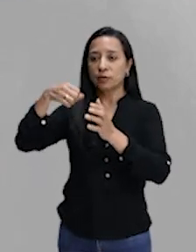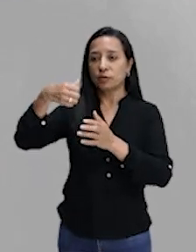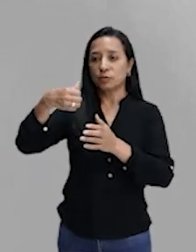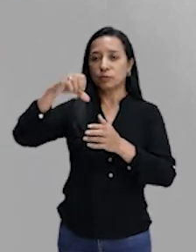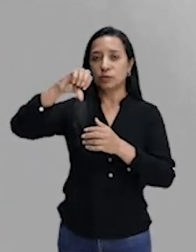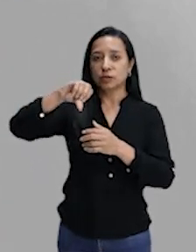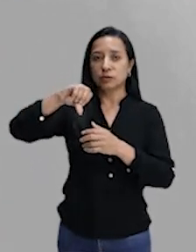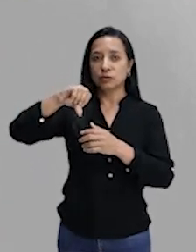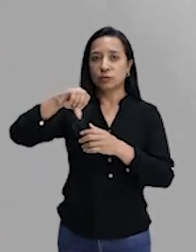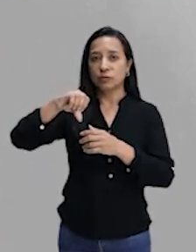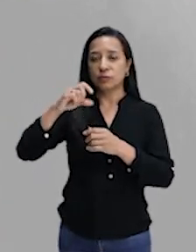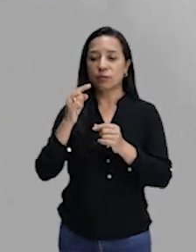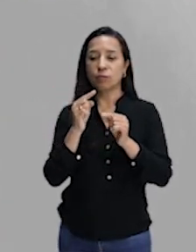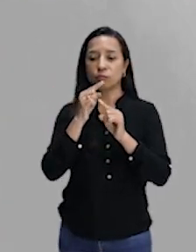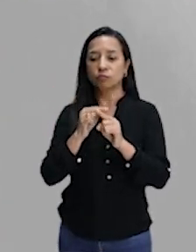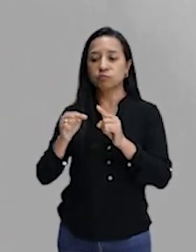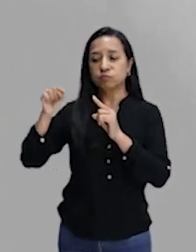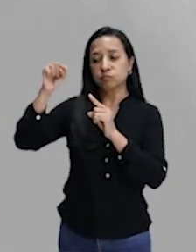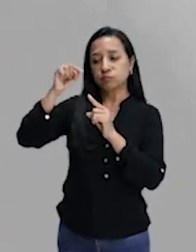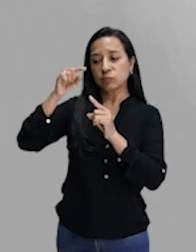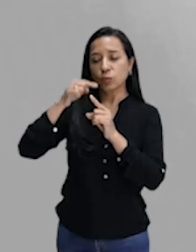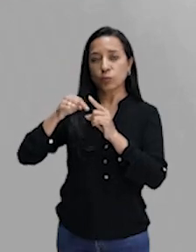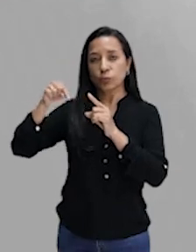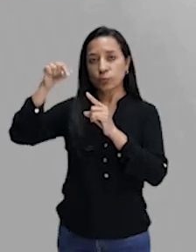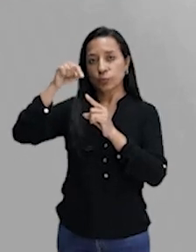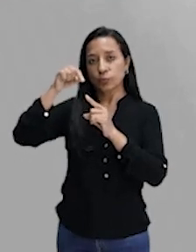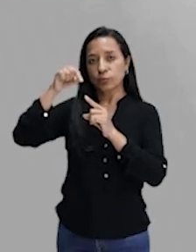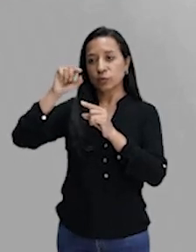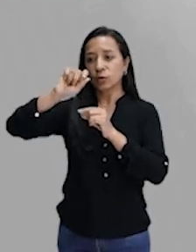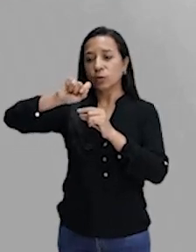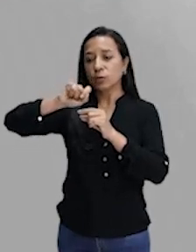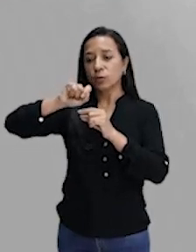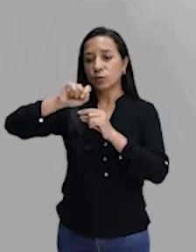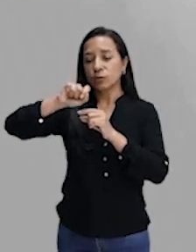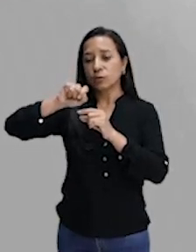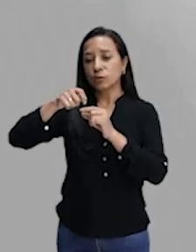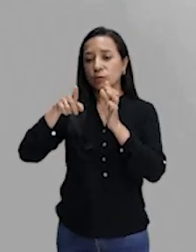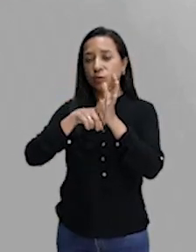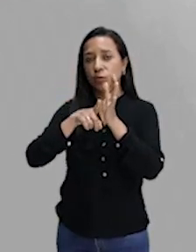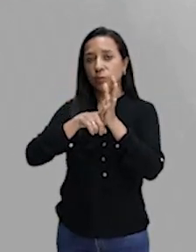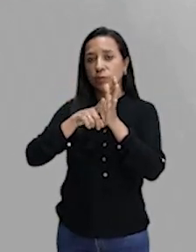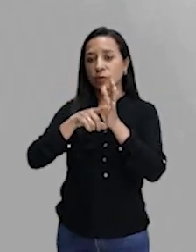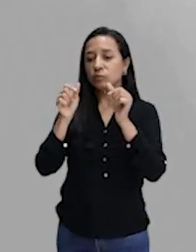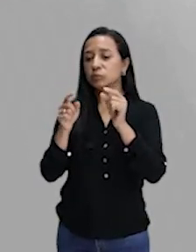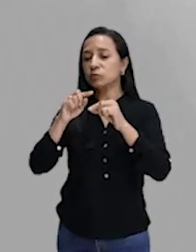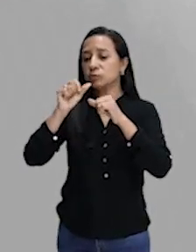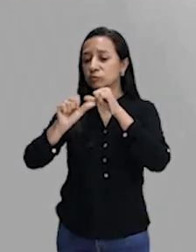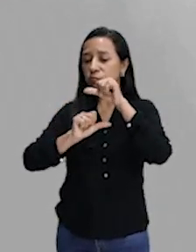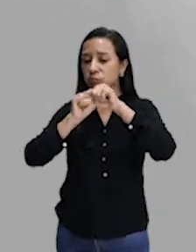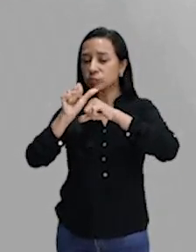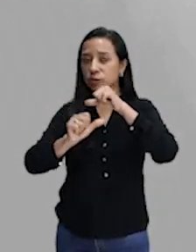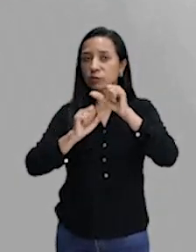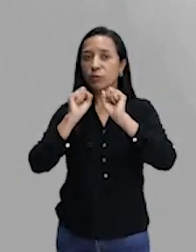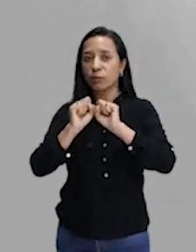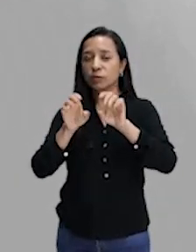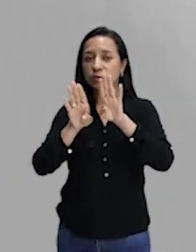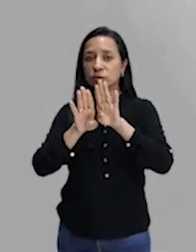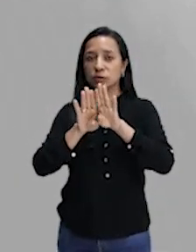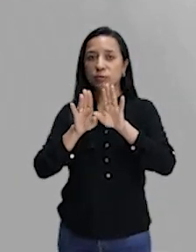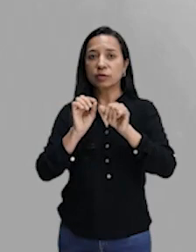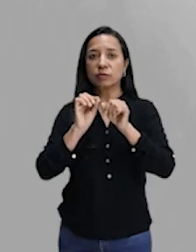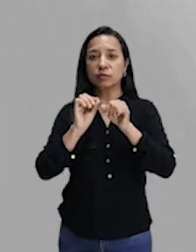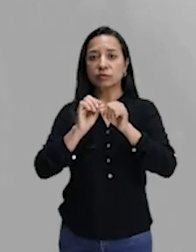ele para cima ou seja ele vai subir com o sinal do expoente trocado e nós podemos também já fazer